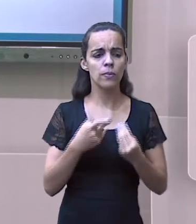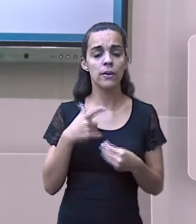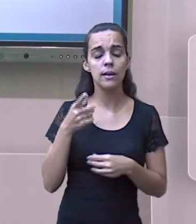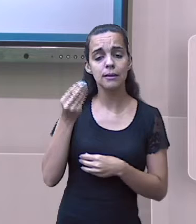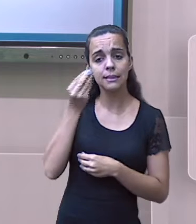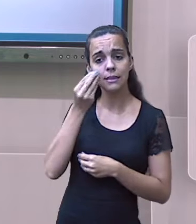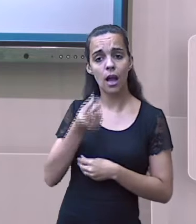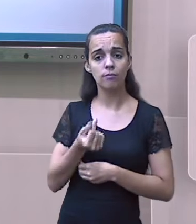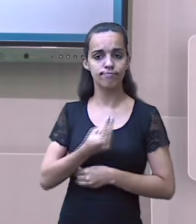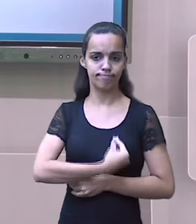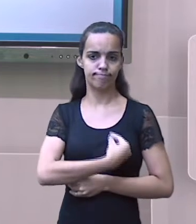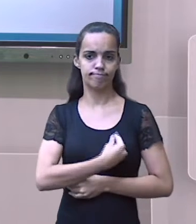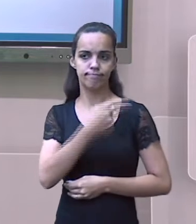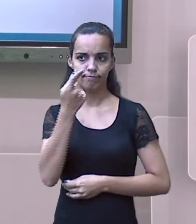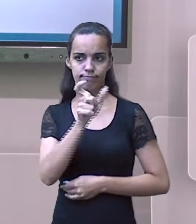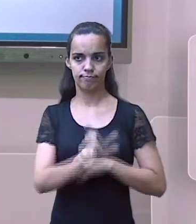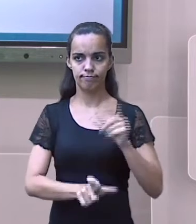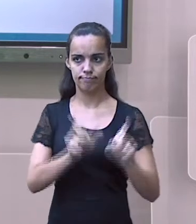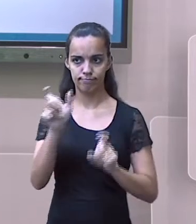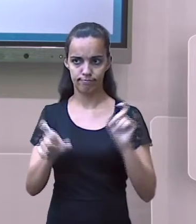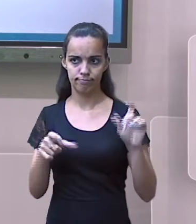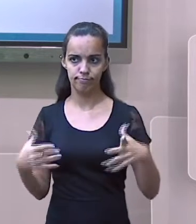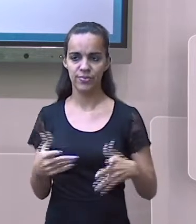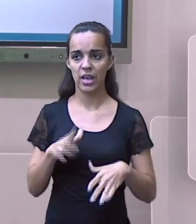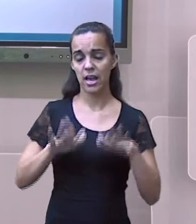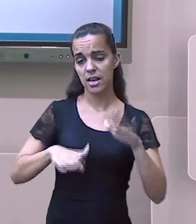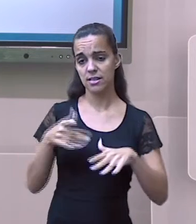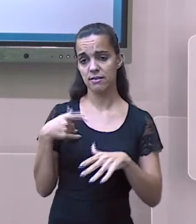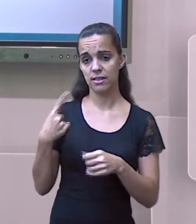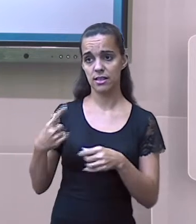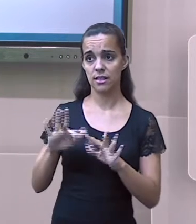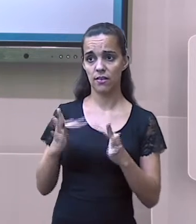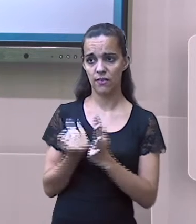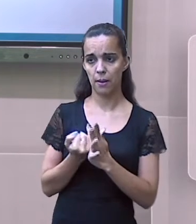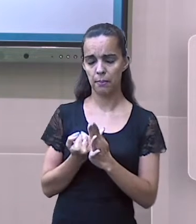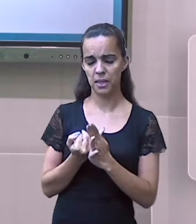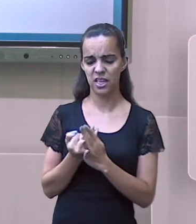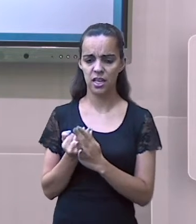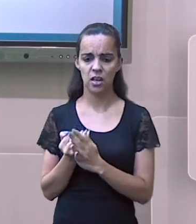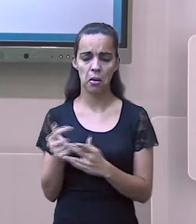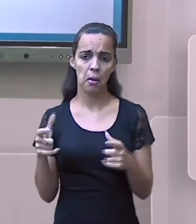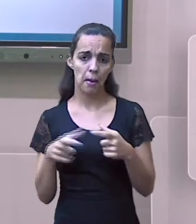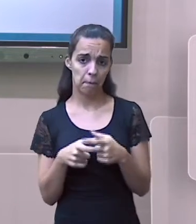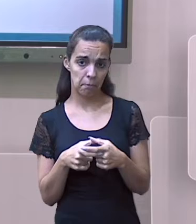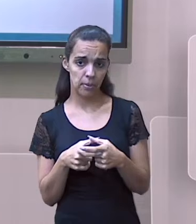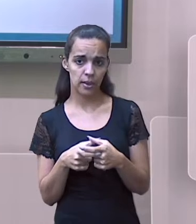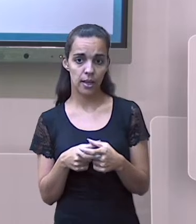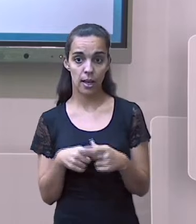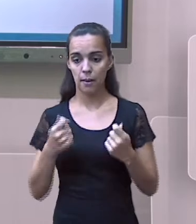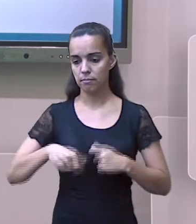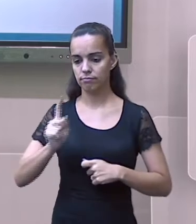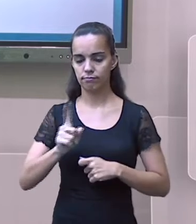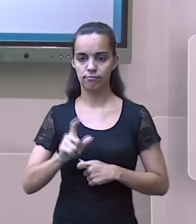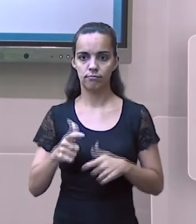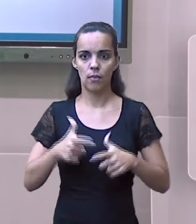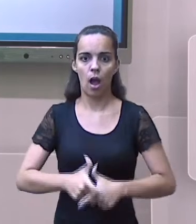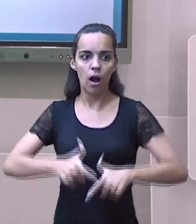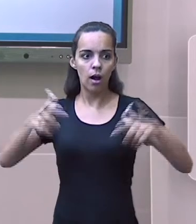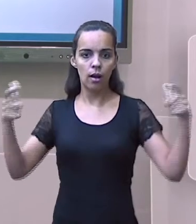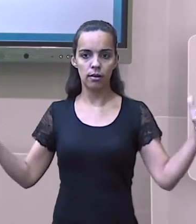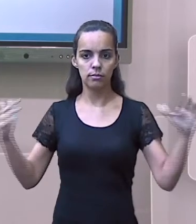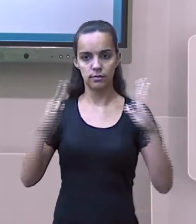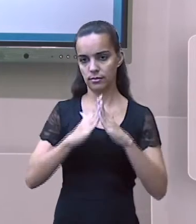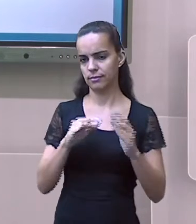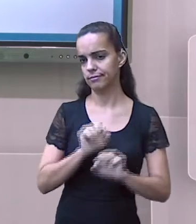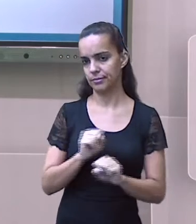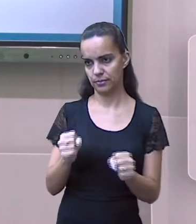quem que vai construir. A minha família é pequena, então eu não preciso de um espaço muito grande. Já se a minha família for maior, eu